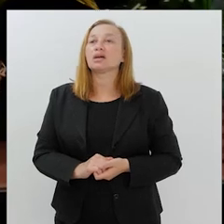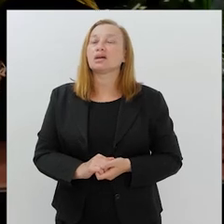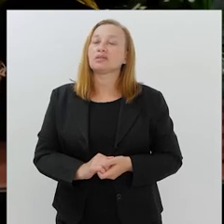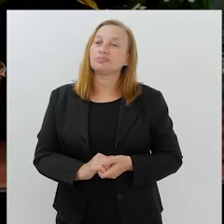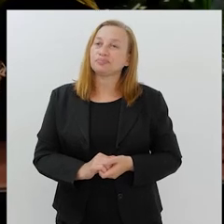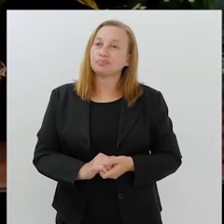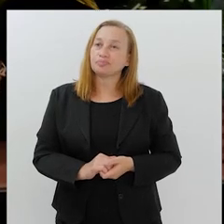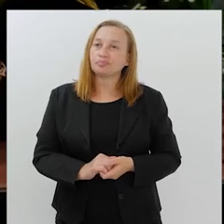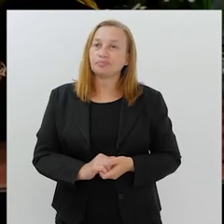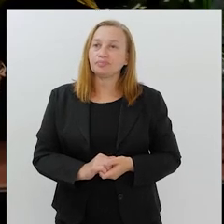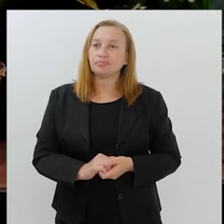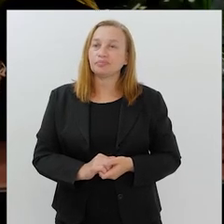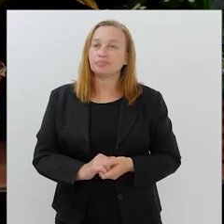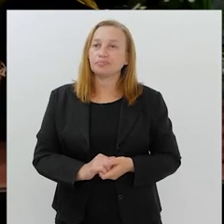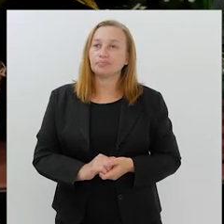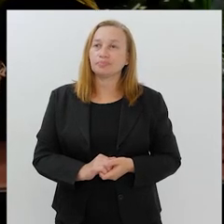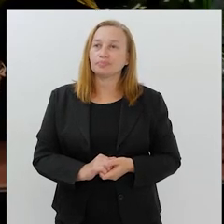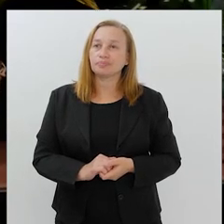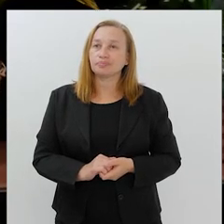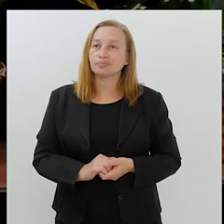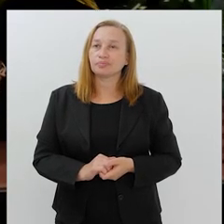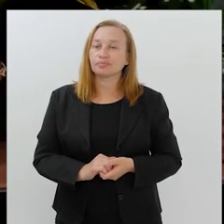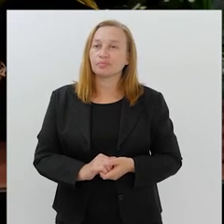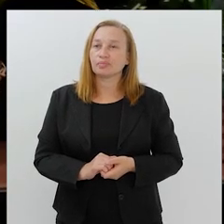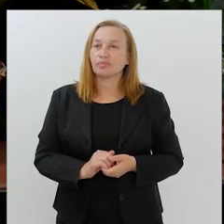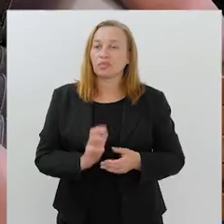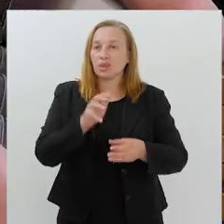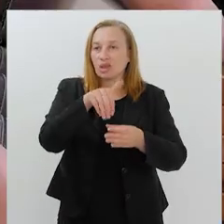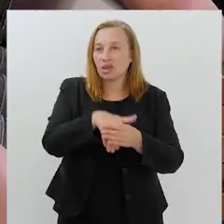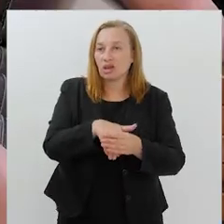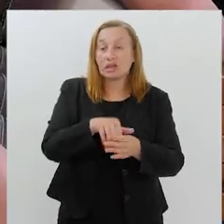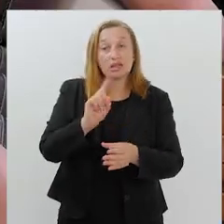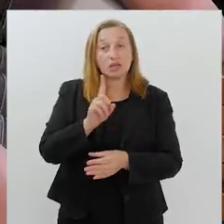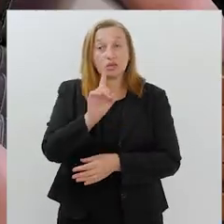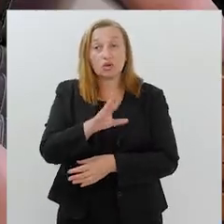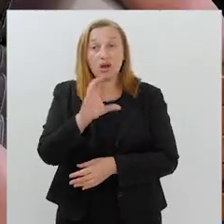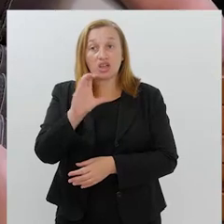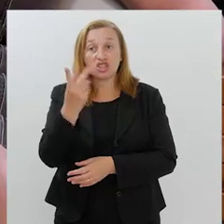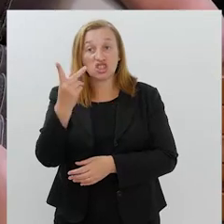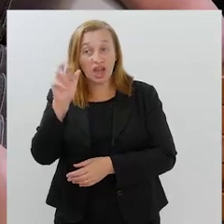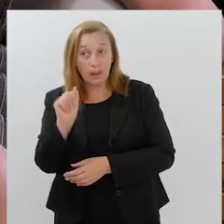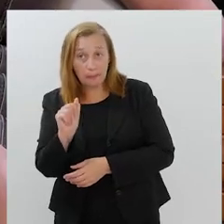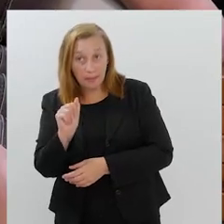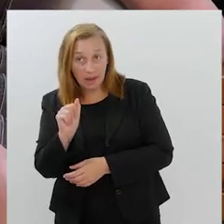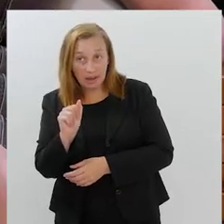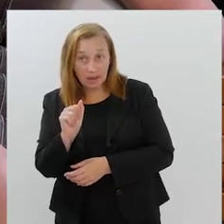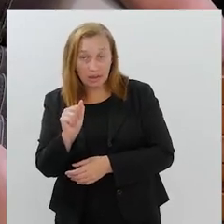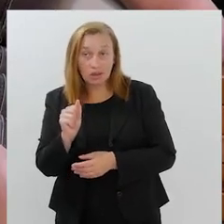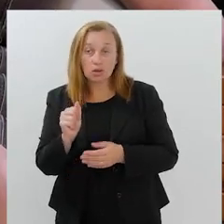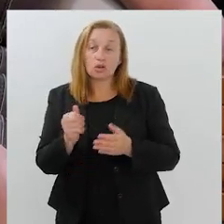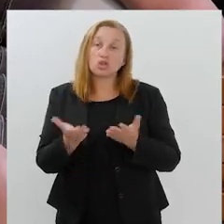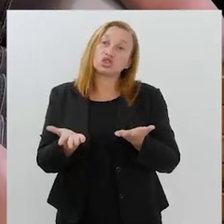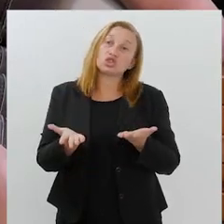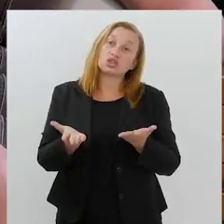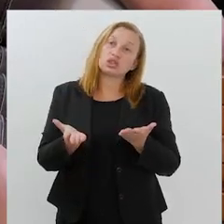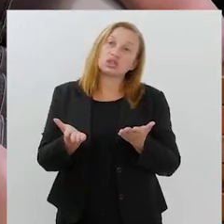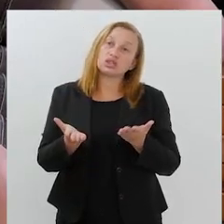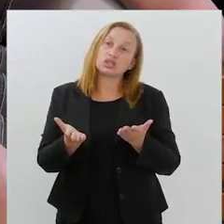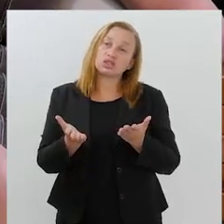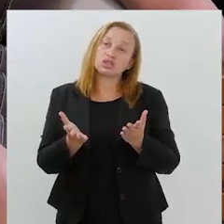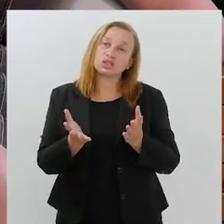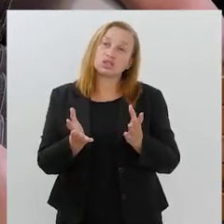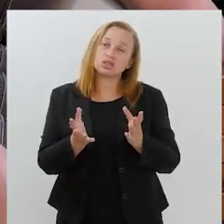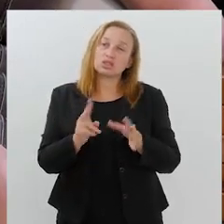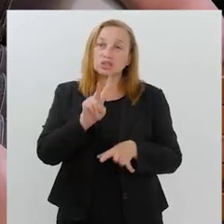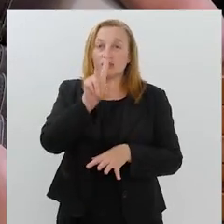projeto de lei discuta a amarração das cadeiras não só as chapas proporcionais ou as chapas com algum grau